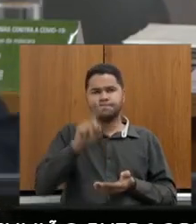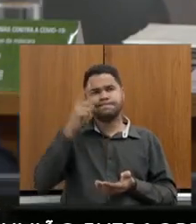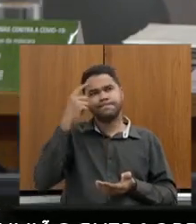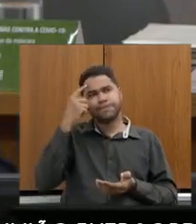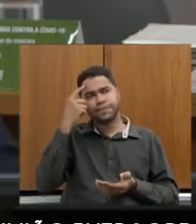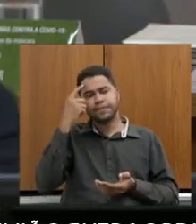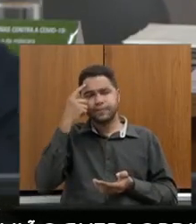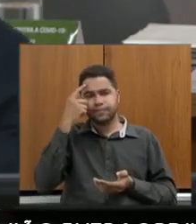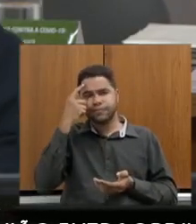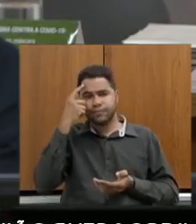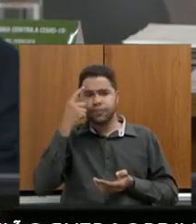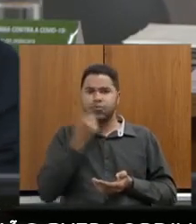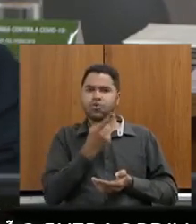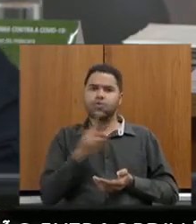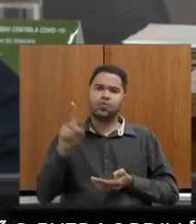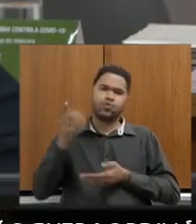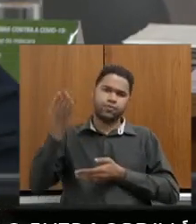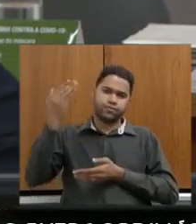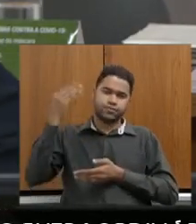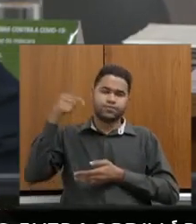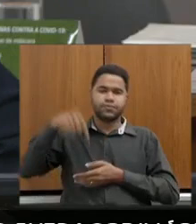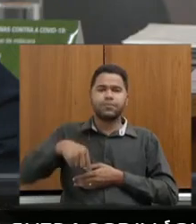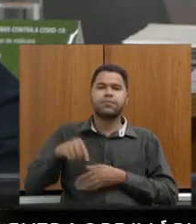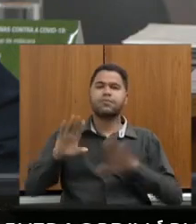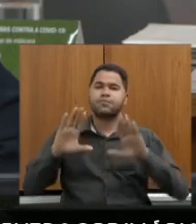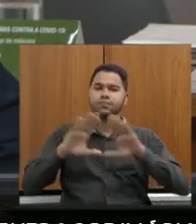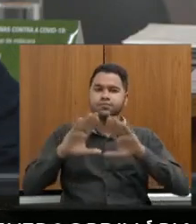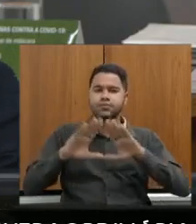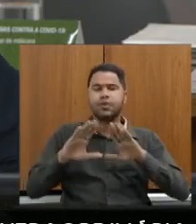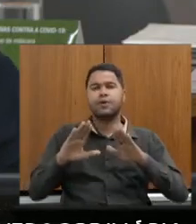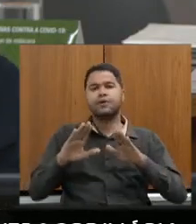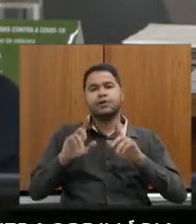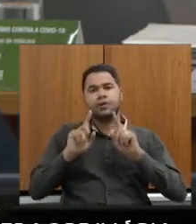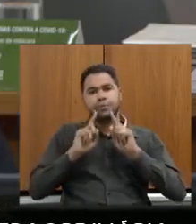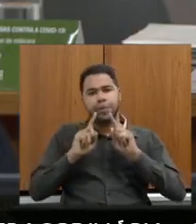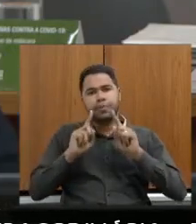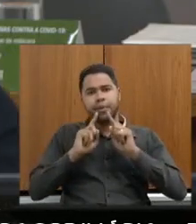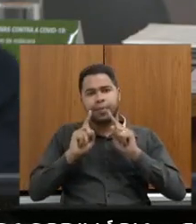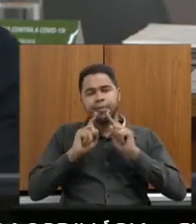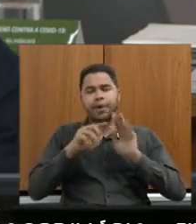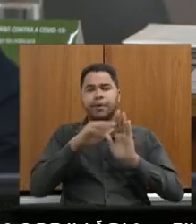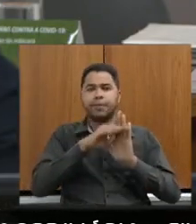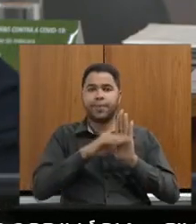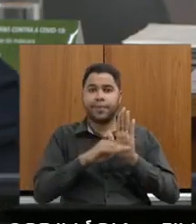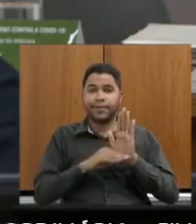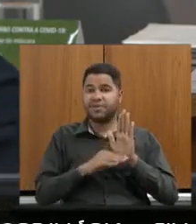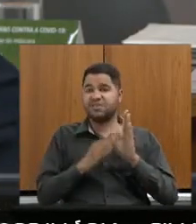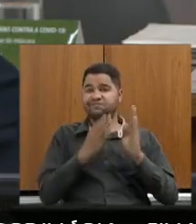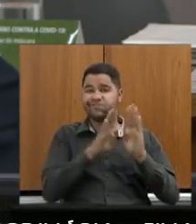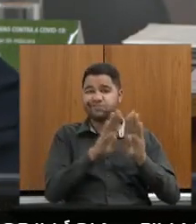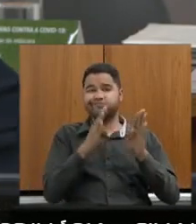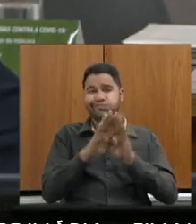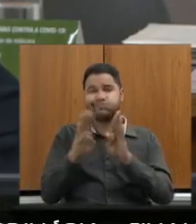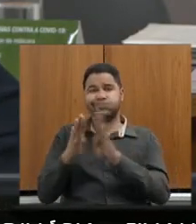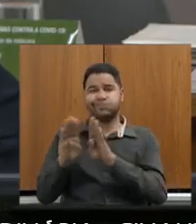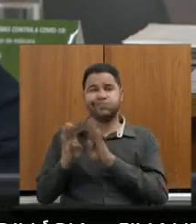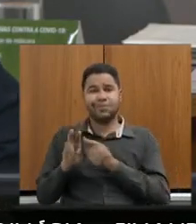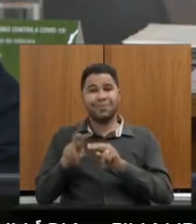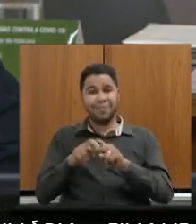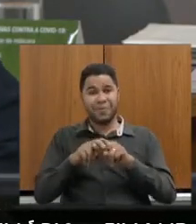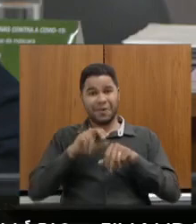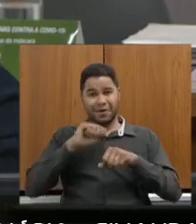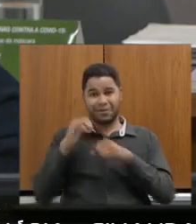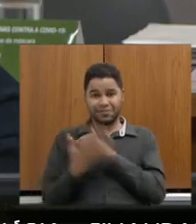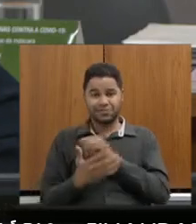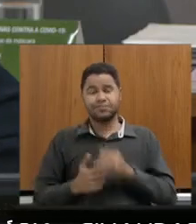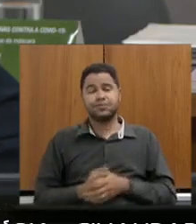a gente na nosso último encontro aqui na Assembleia ouvi algumas reclamações de programas que haviam sido fechados infelizmente foram fechados por conta